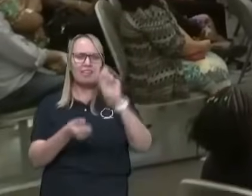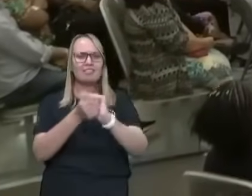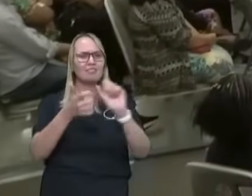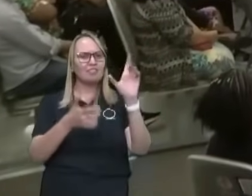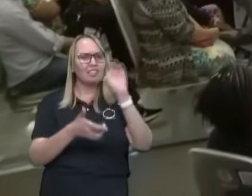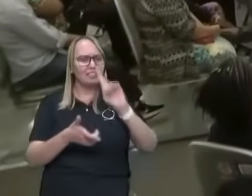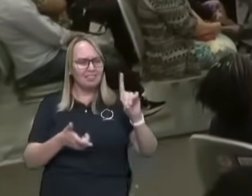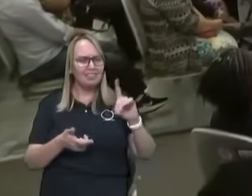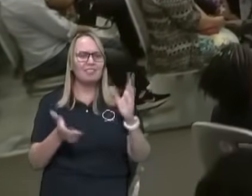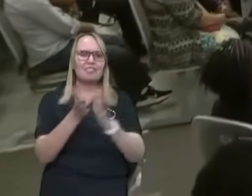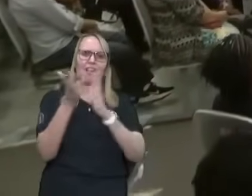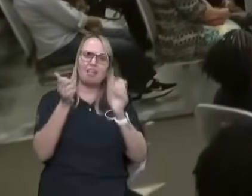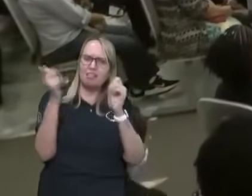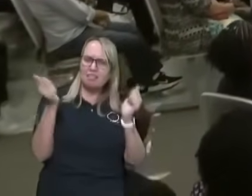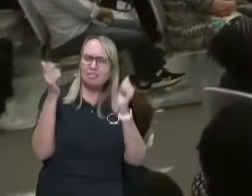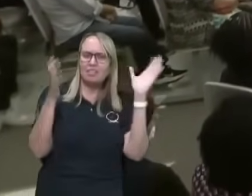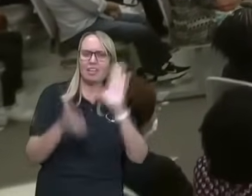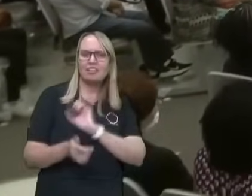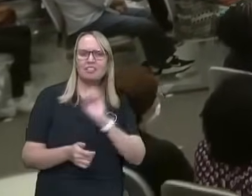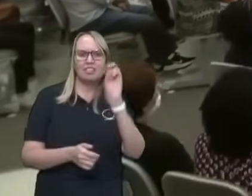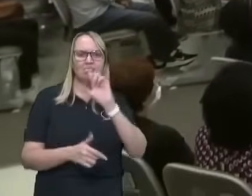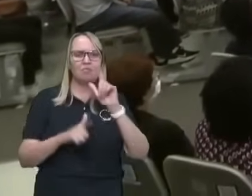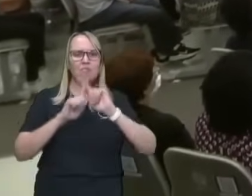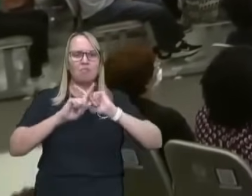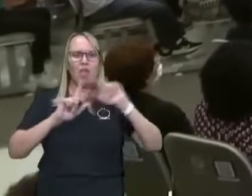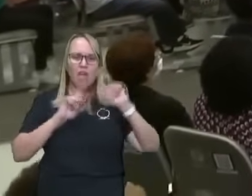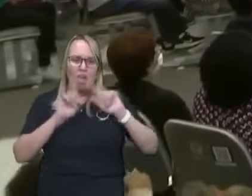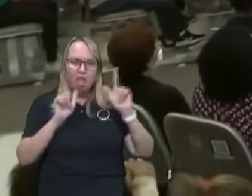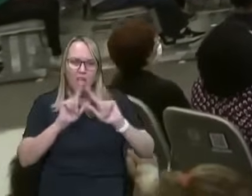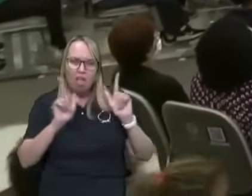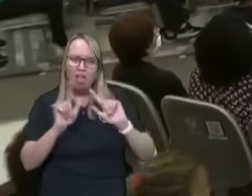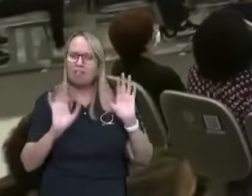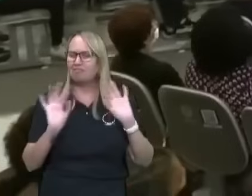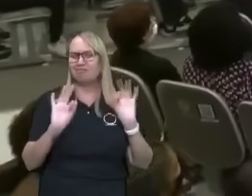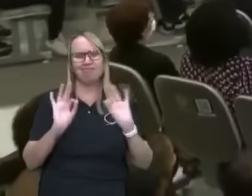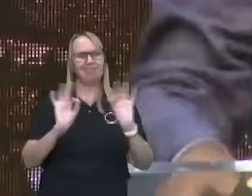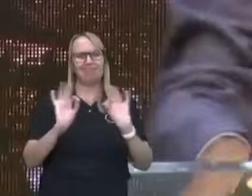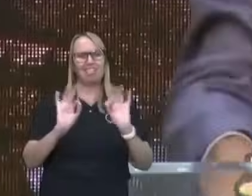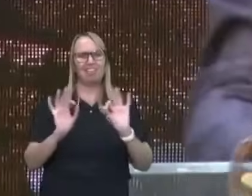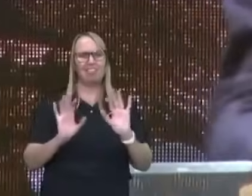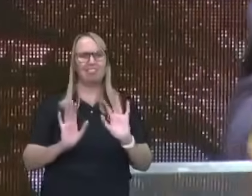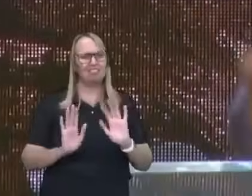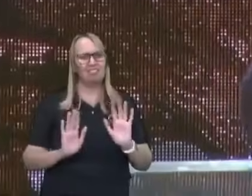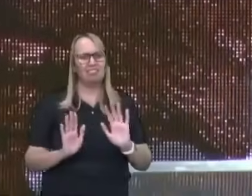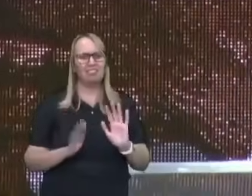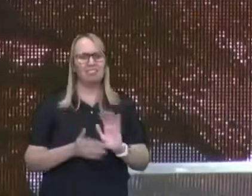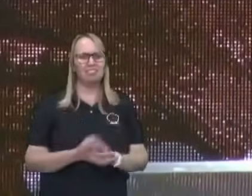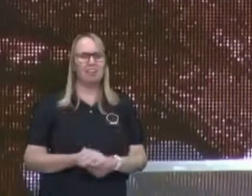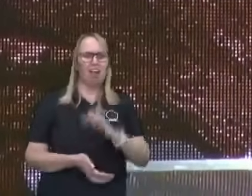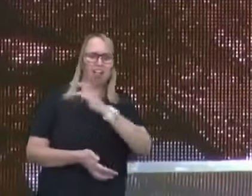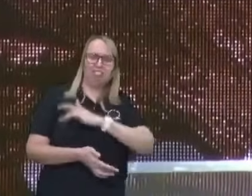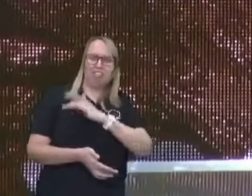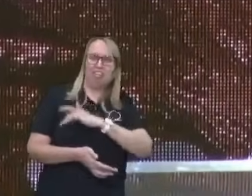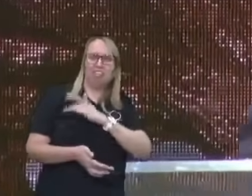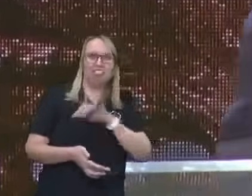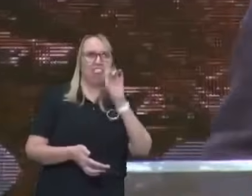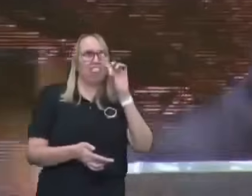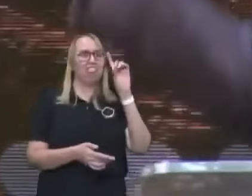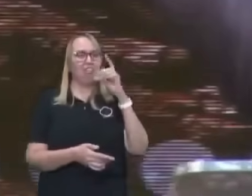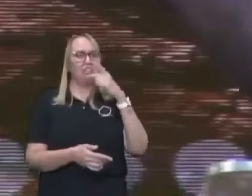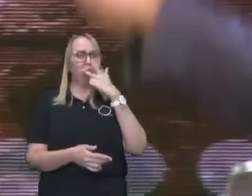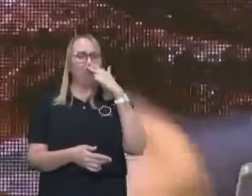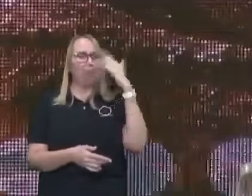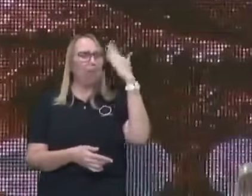Hã? Vai adorando ao Senhor, não murmura, não reclama, não fica com bobagem, não fica com coitadinho, que Deus não está me